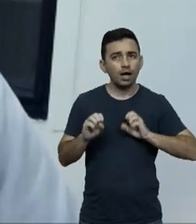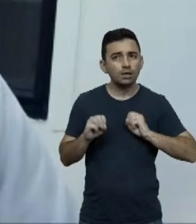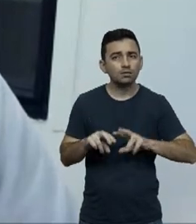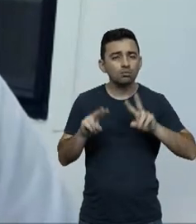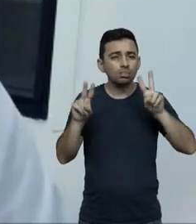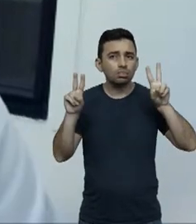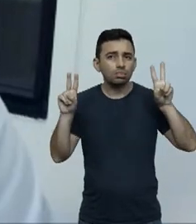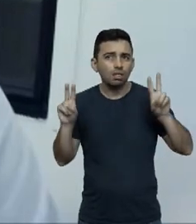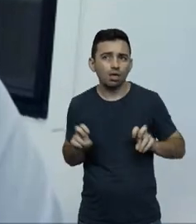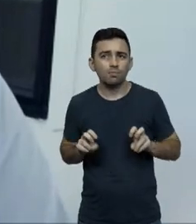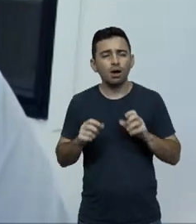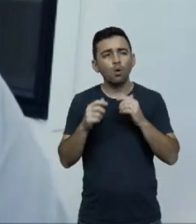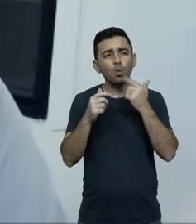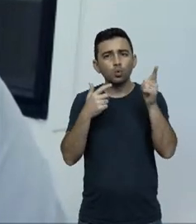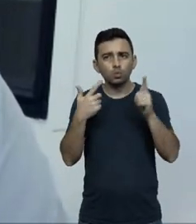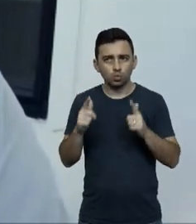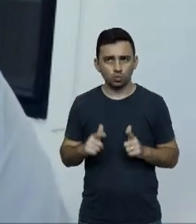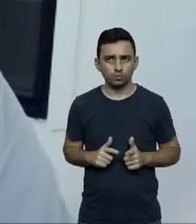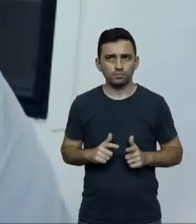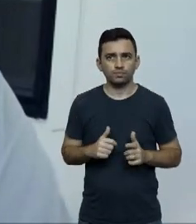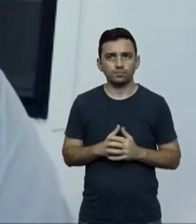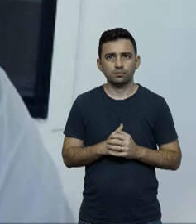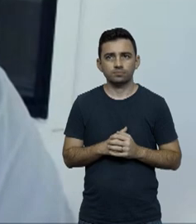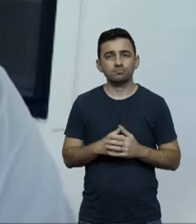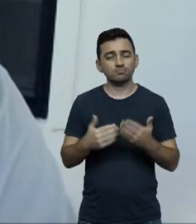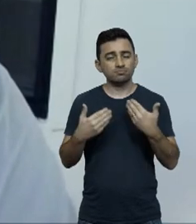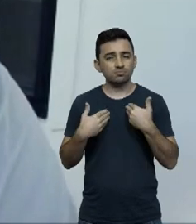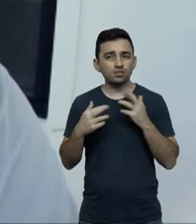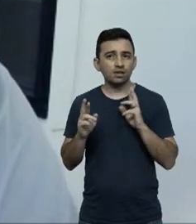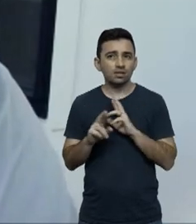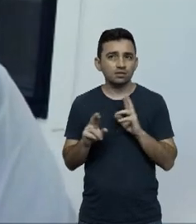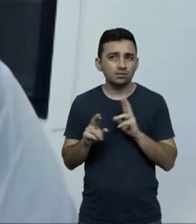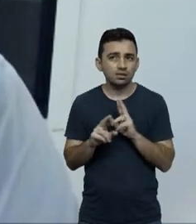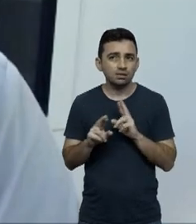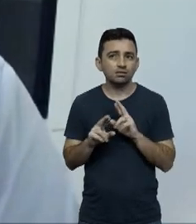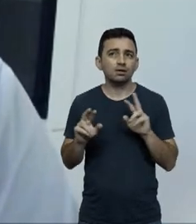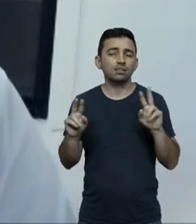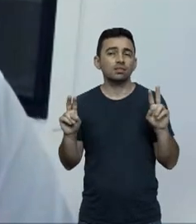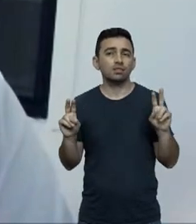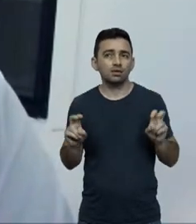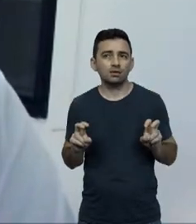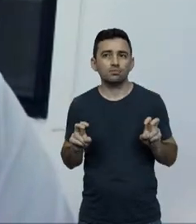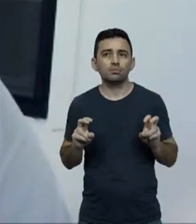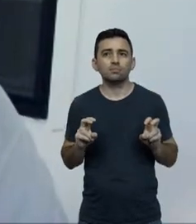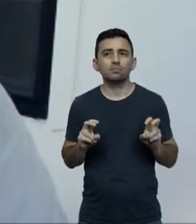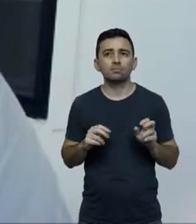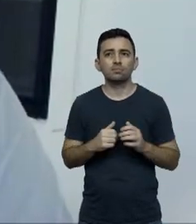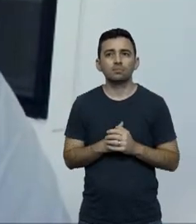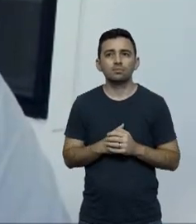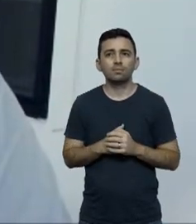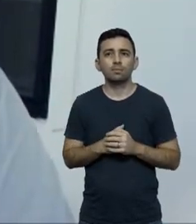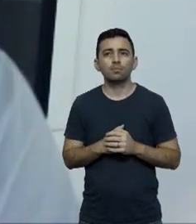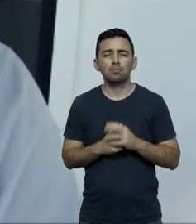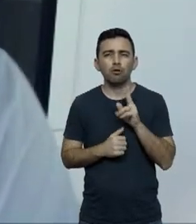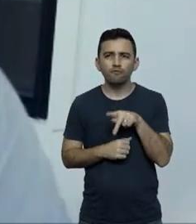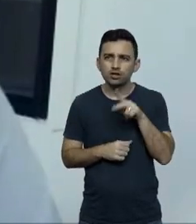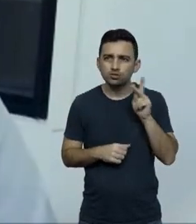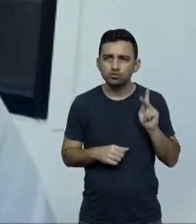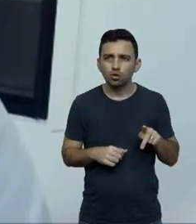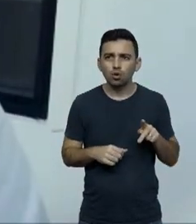tratar de outros temas né Eu com relação essa questão de professor temporário